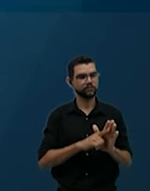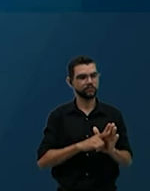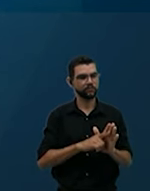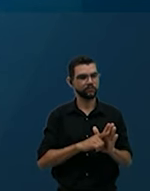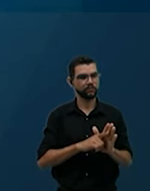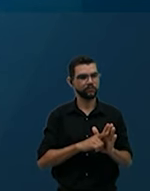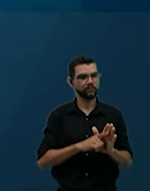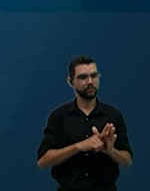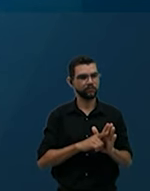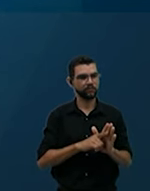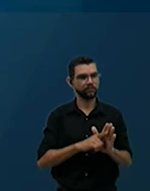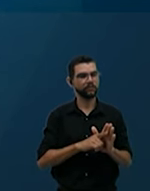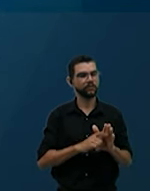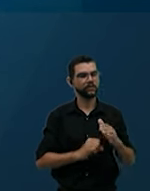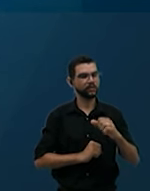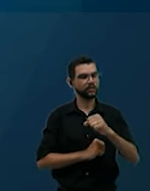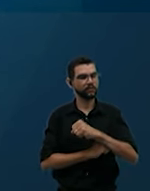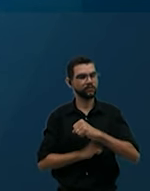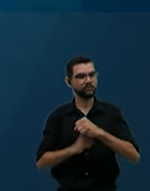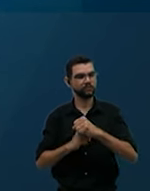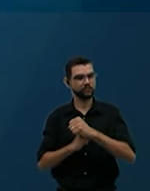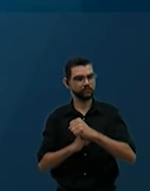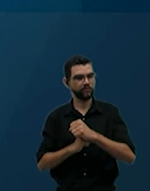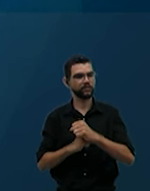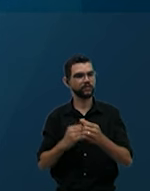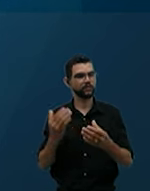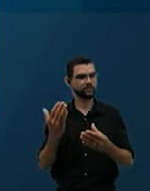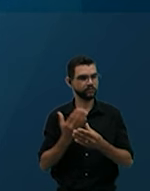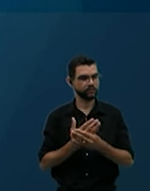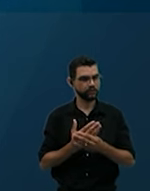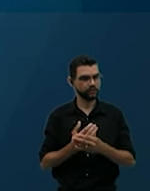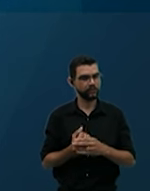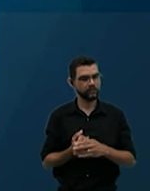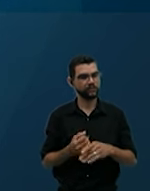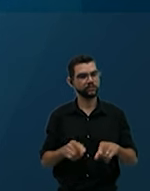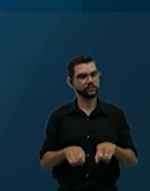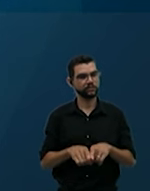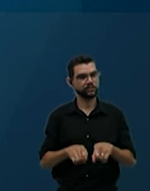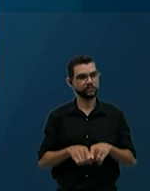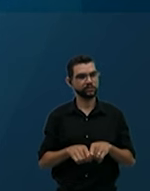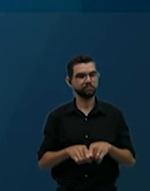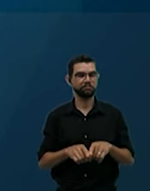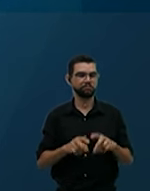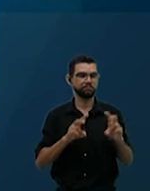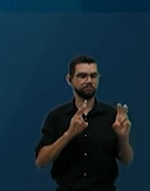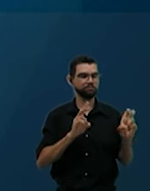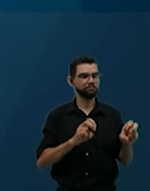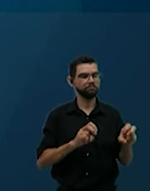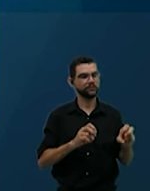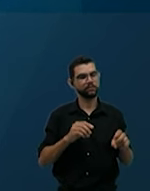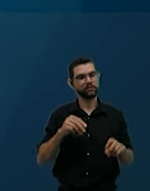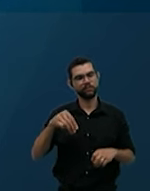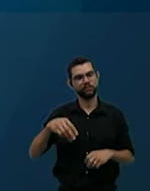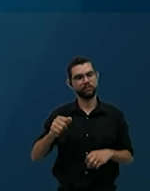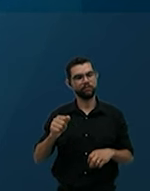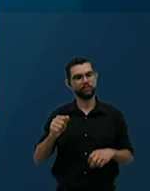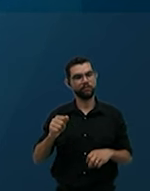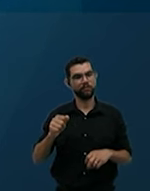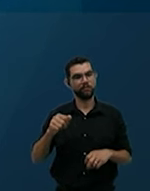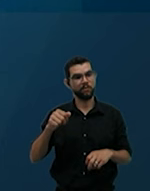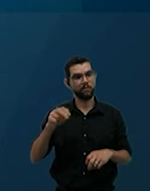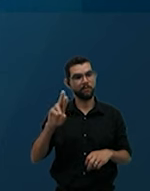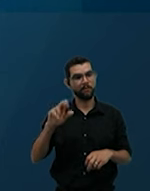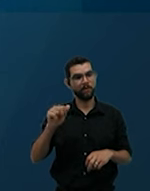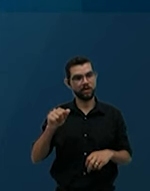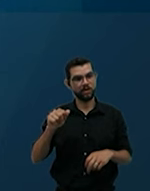fixar a citação ou o arbitramento como termo inicial dos juros de mora. Tampouco se pode sustentar que a mora da União só foi